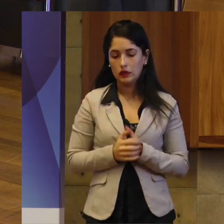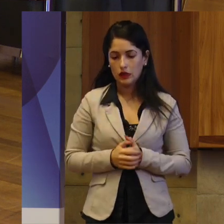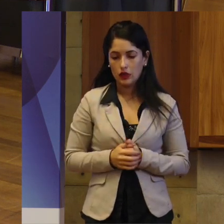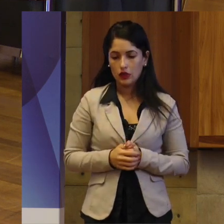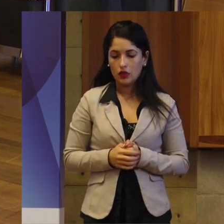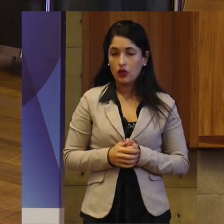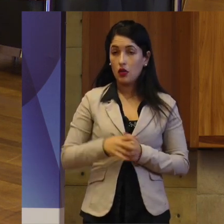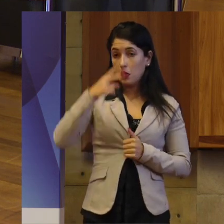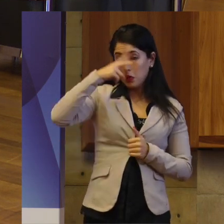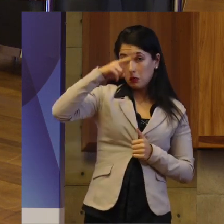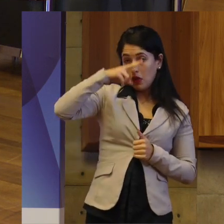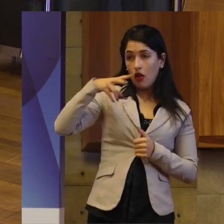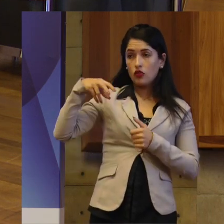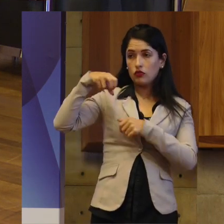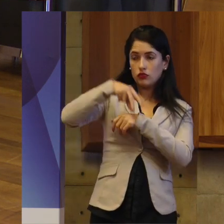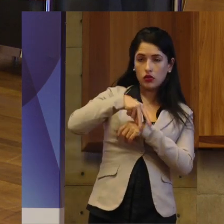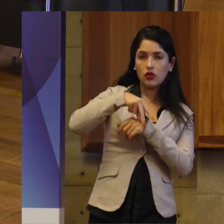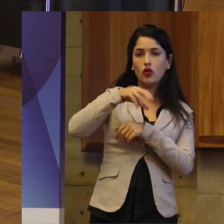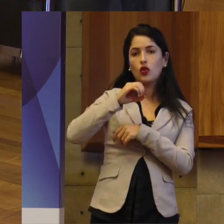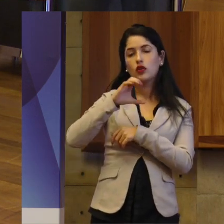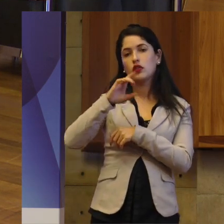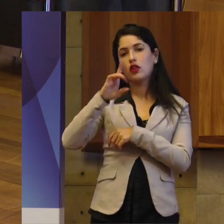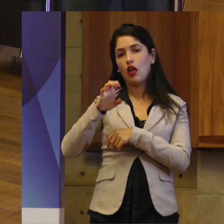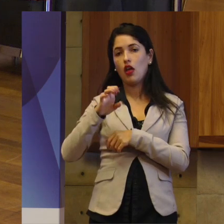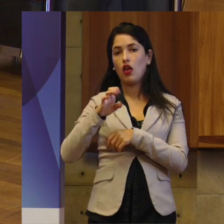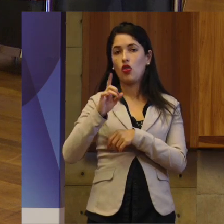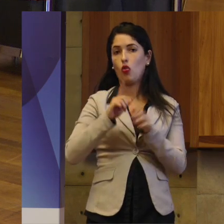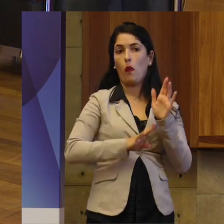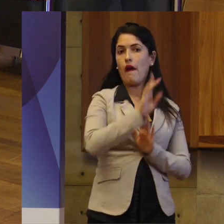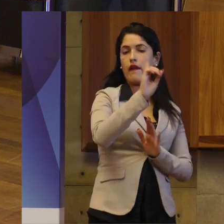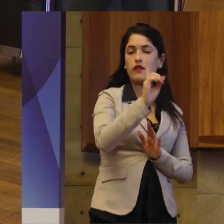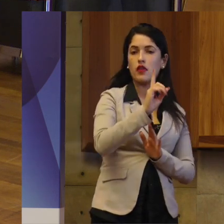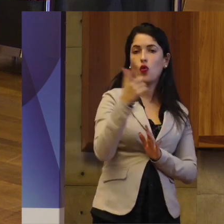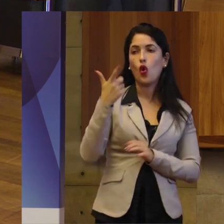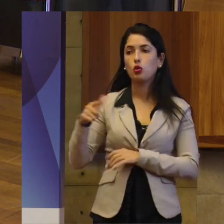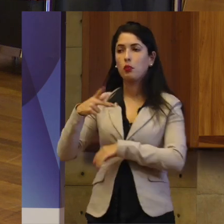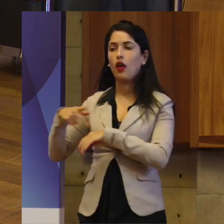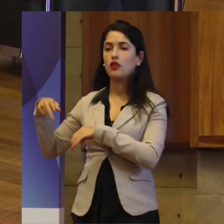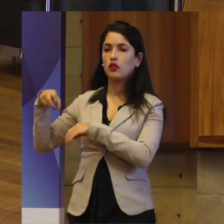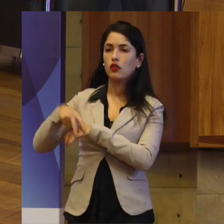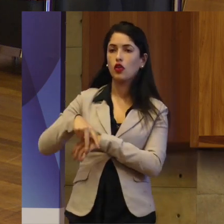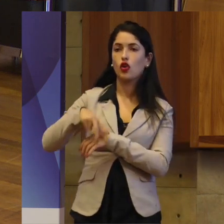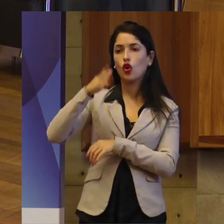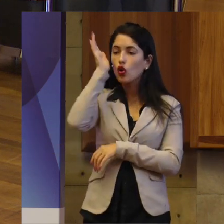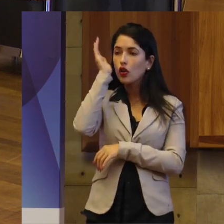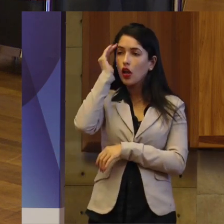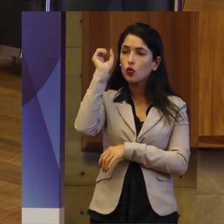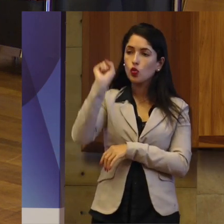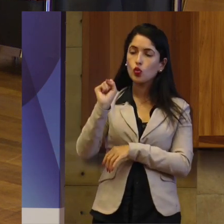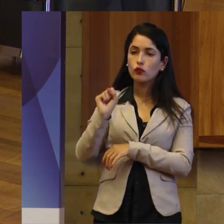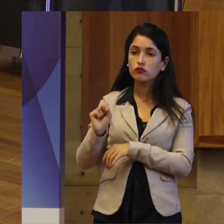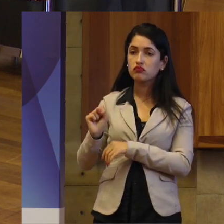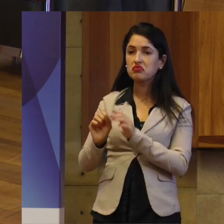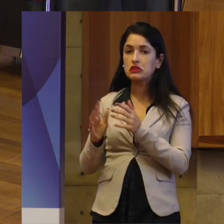o México entrou na OCDE e não cresceu. Em outro país tinha entrado, a Coreia do Sul entrou na OCDE e cresceu. Entrar na